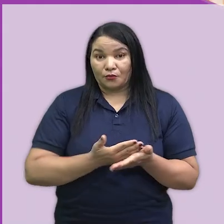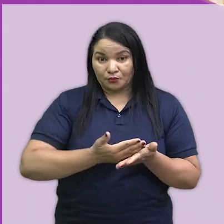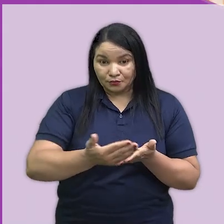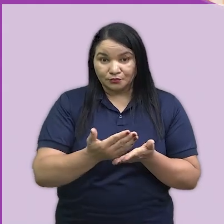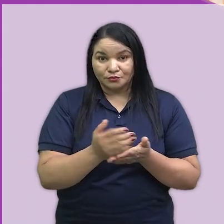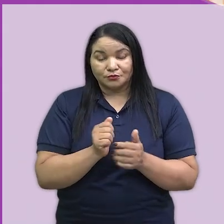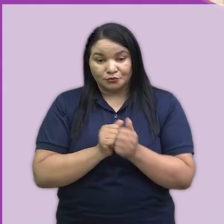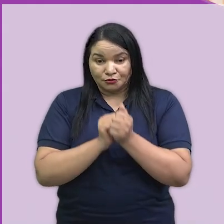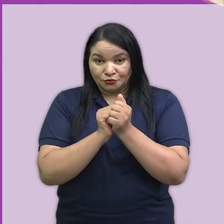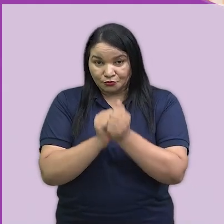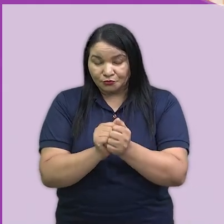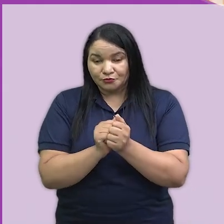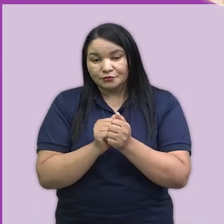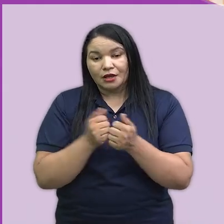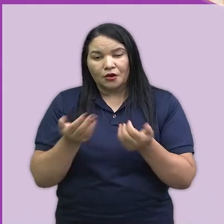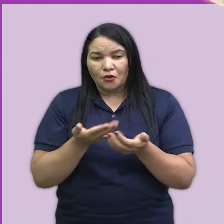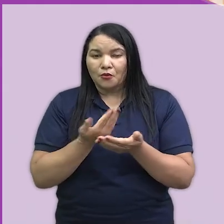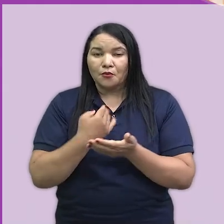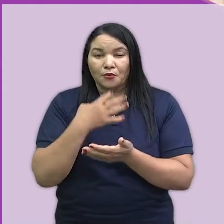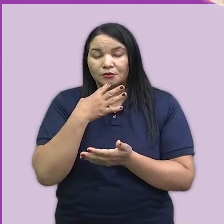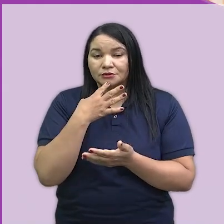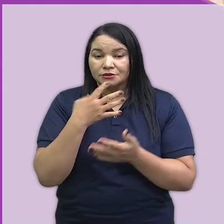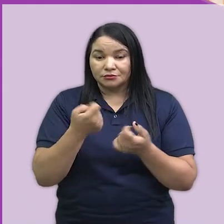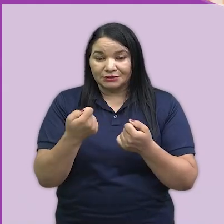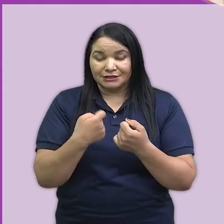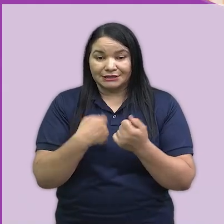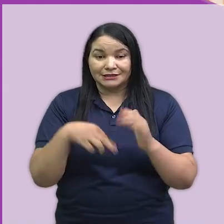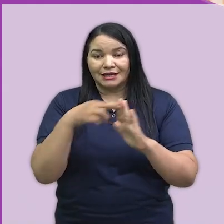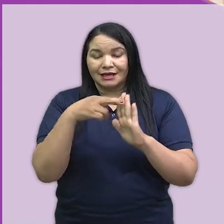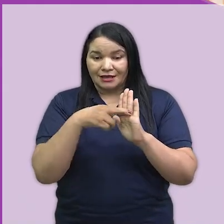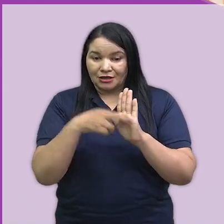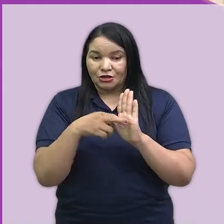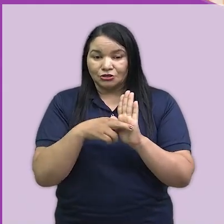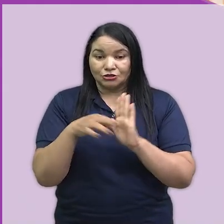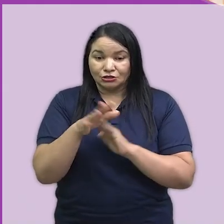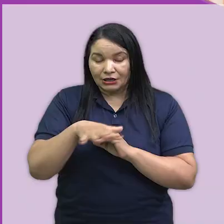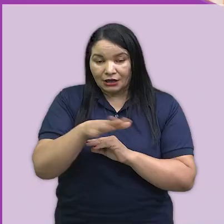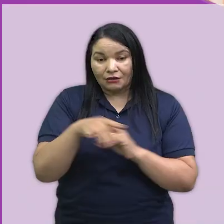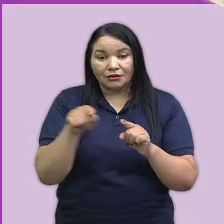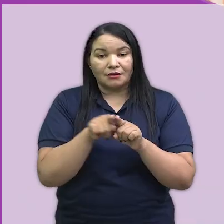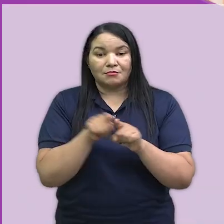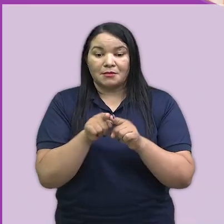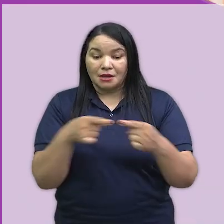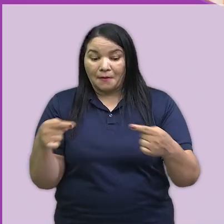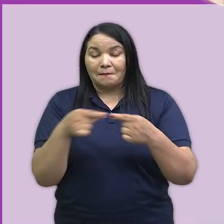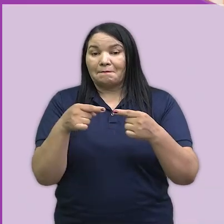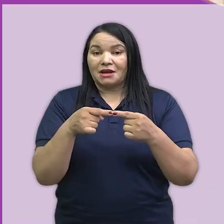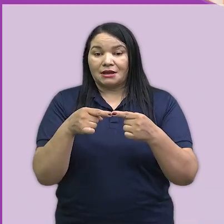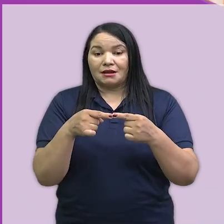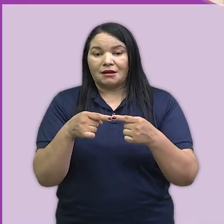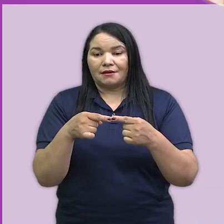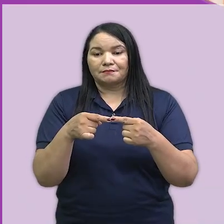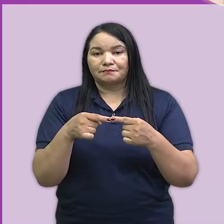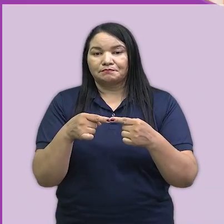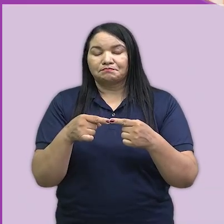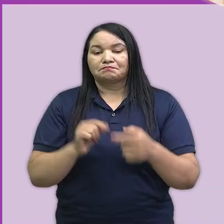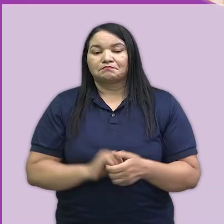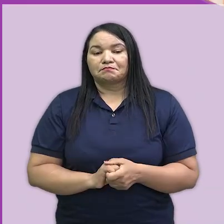dando aqui juntos, né, é conhecer o termo geral, tá bom? E saber aplicar o nosso termo geral, tá